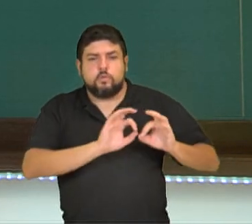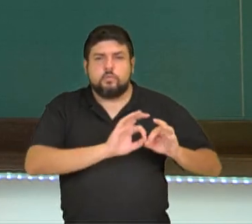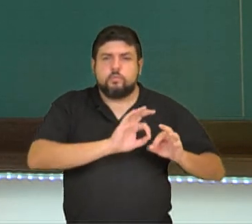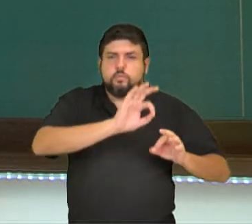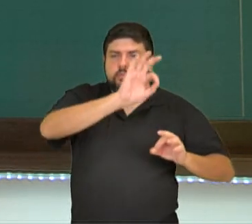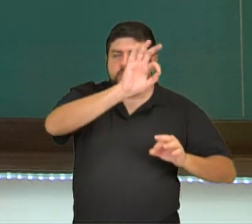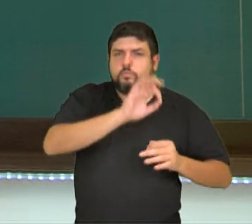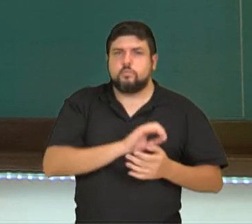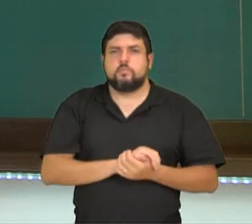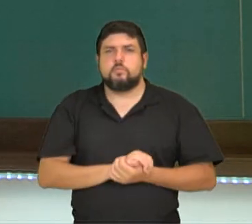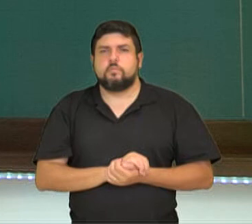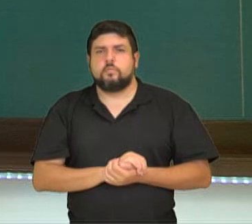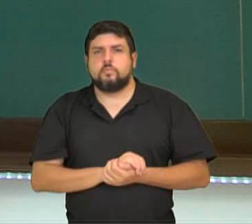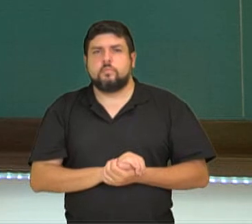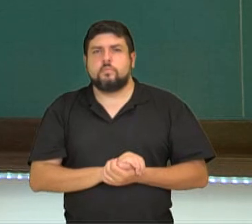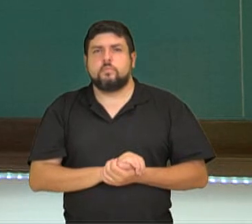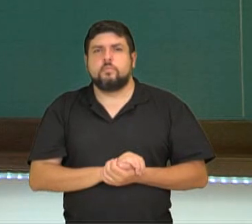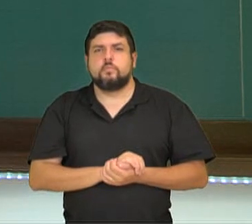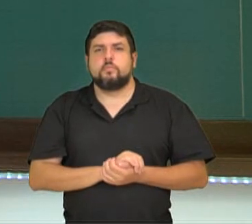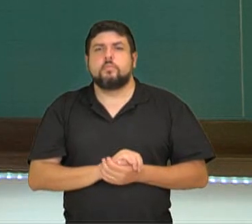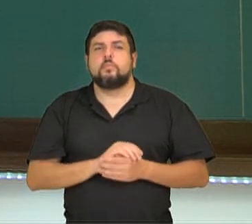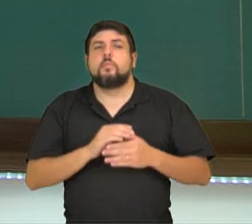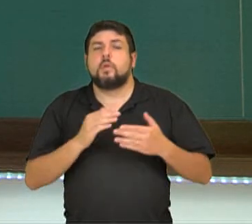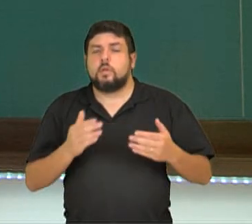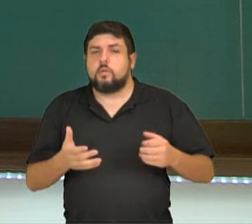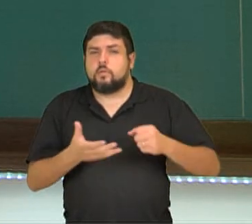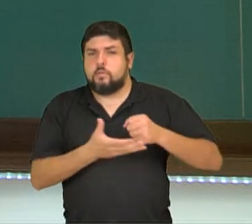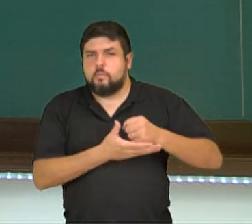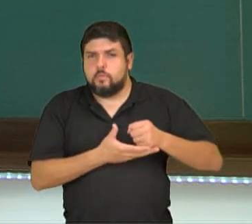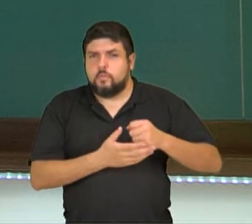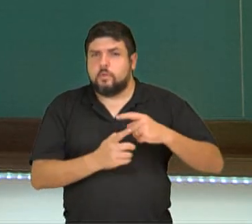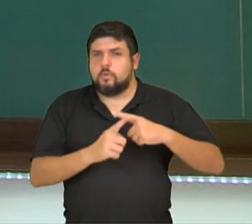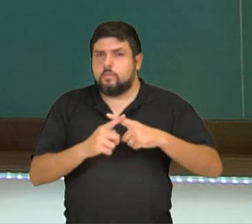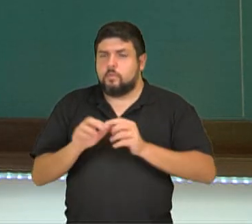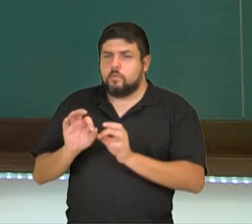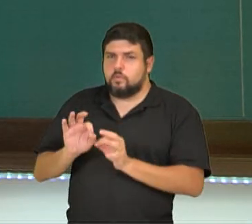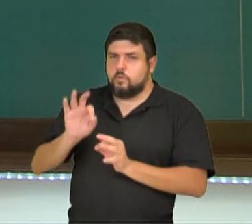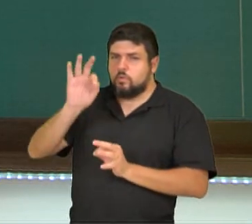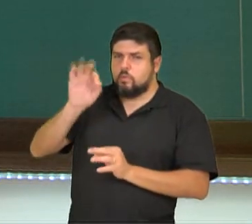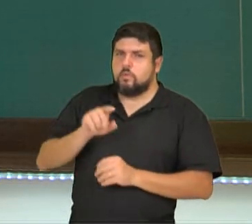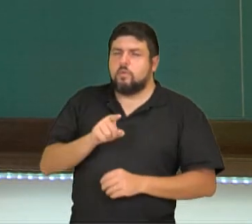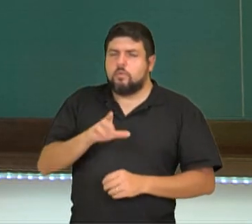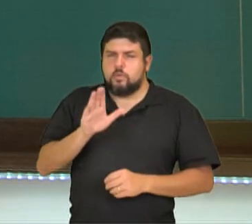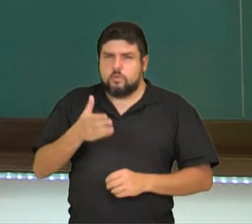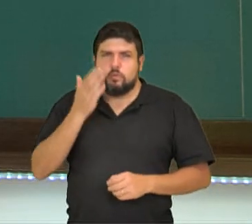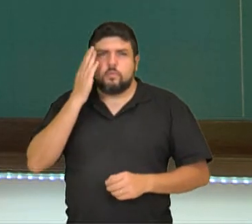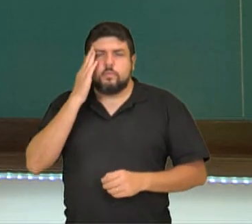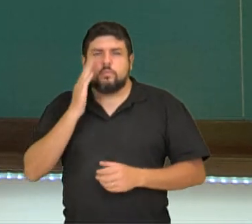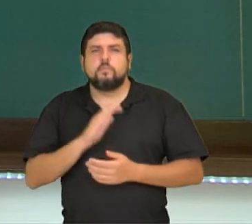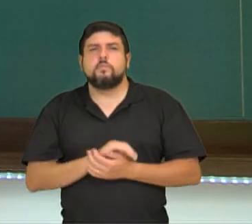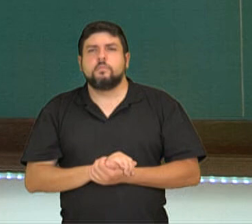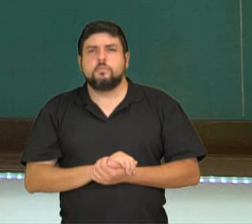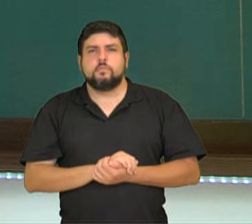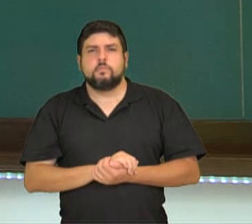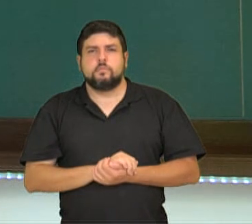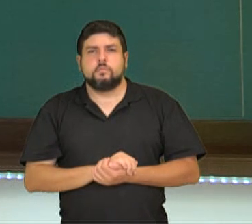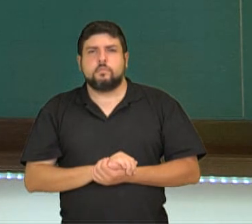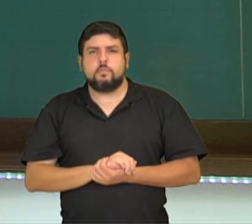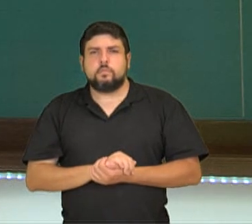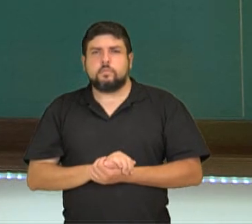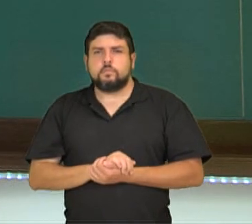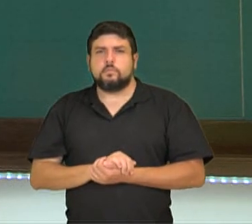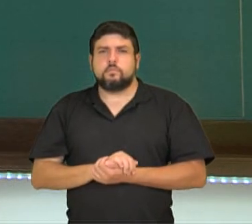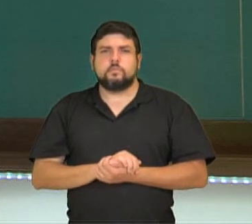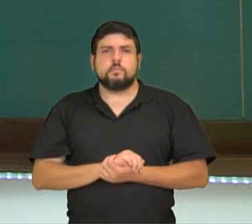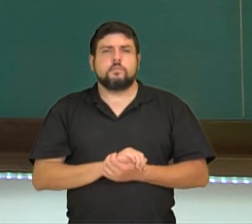altura. Lembrando que a área de retângulo é base vezes altura. Já sabe disso, né? Ótimo! Então vamos lá. Vamos